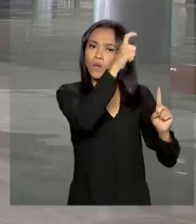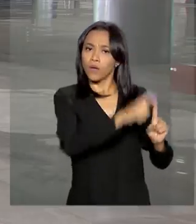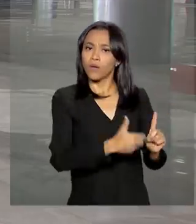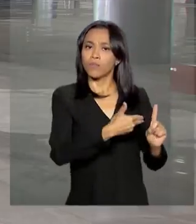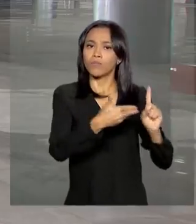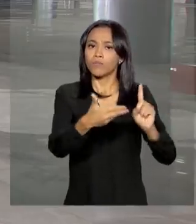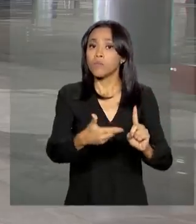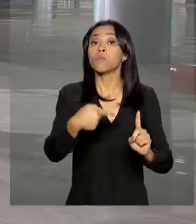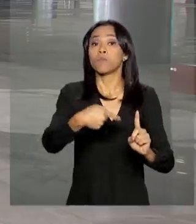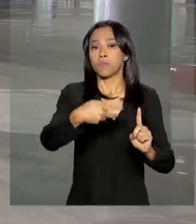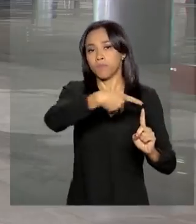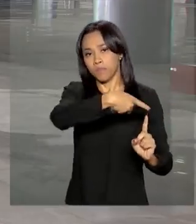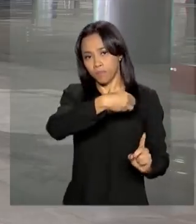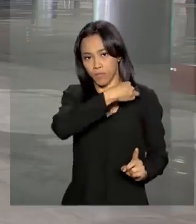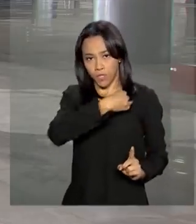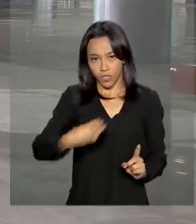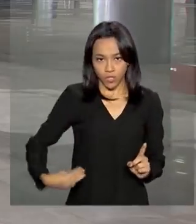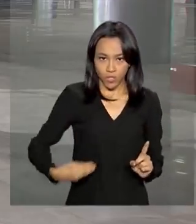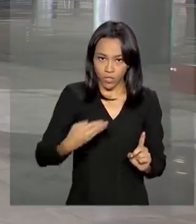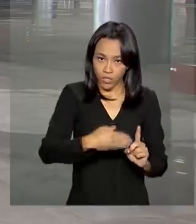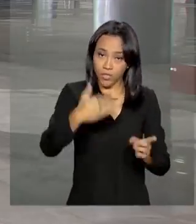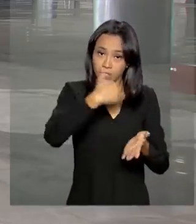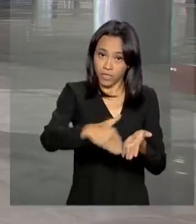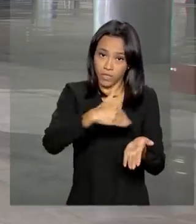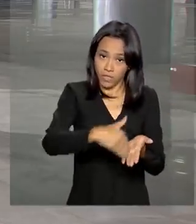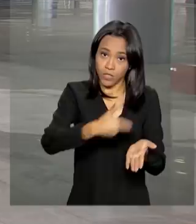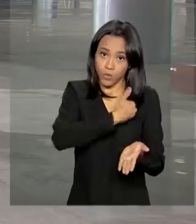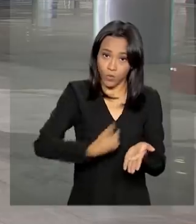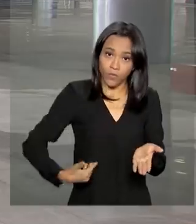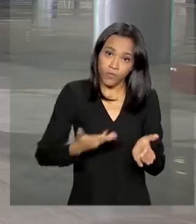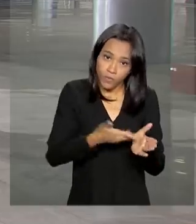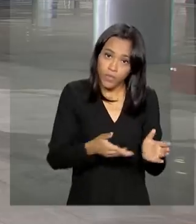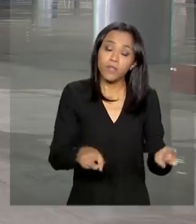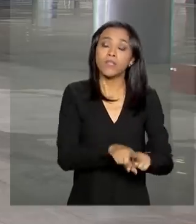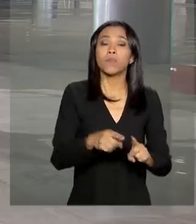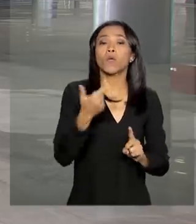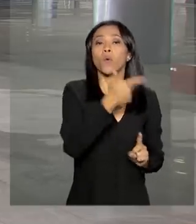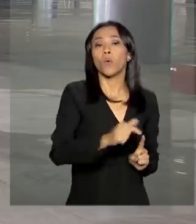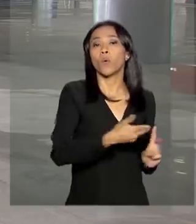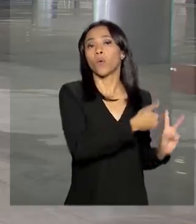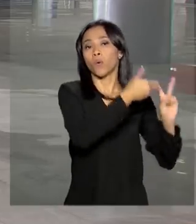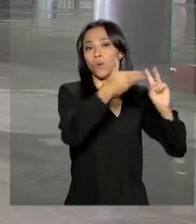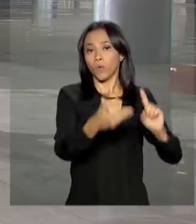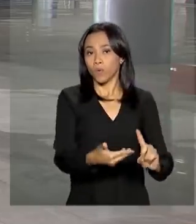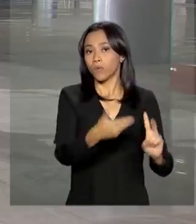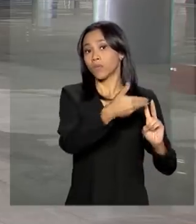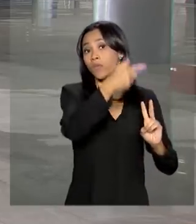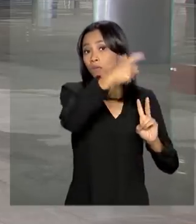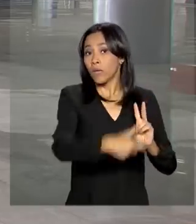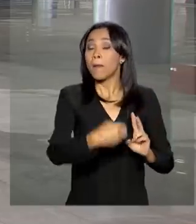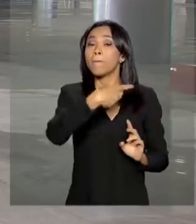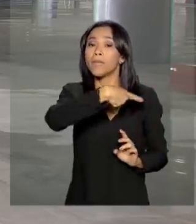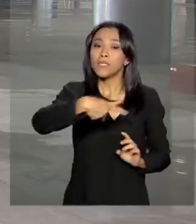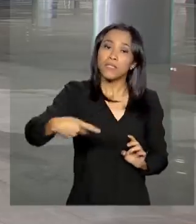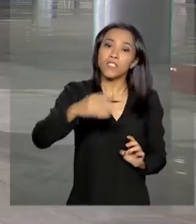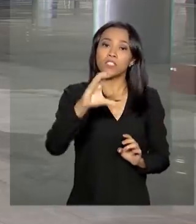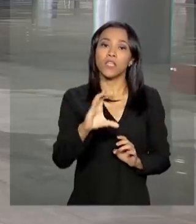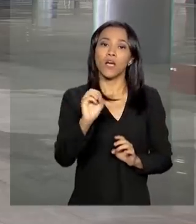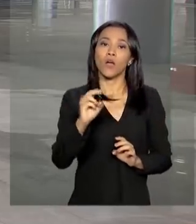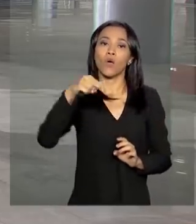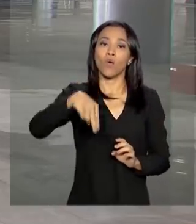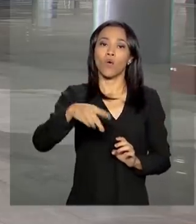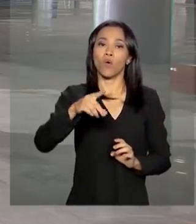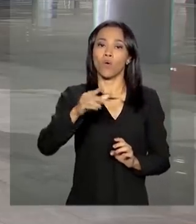Guimarães, ministro-chefe da Secretaria de Governo em Exercício, e Gladimir Harold, presidente da Confederação Nacional